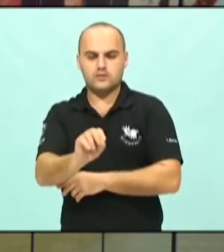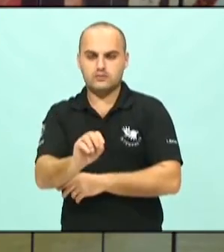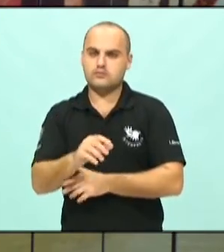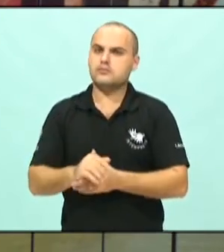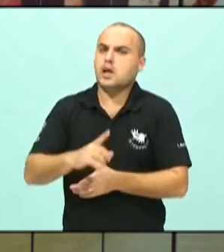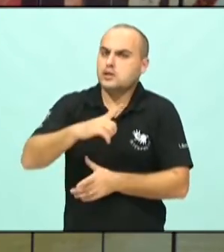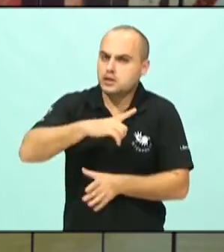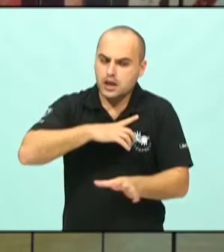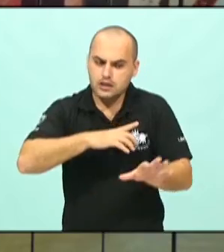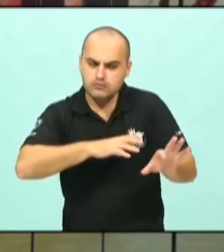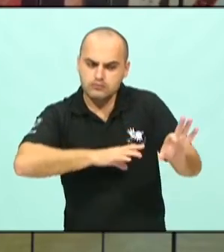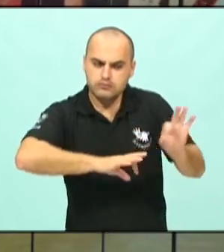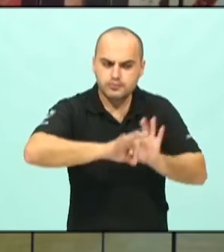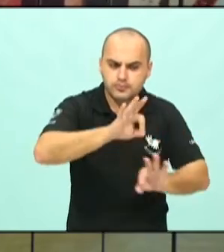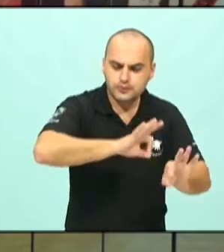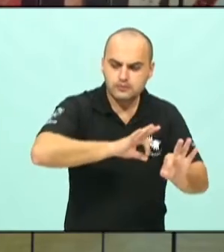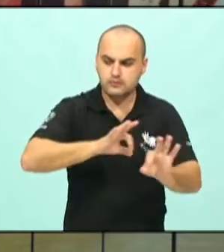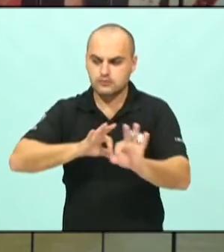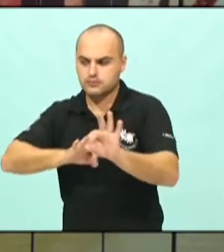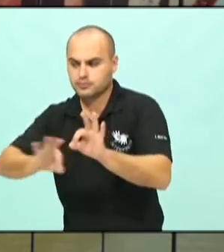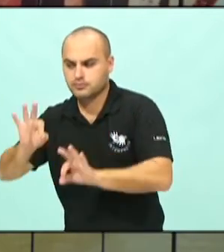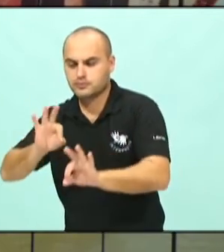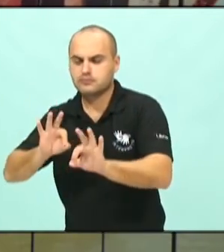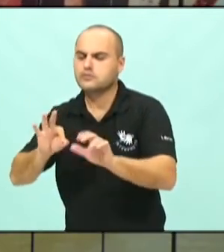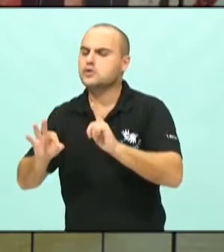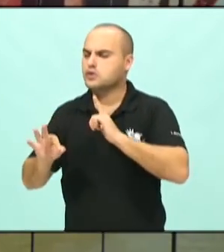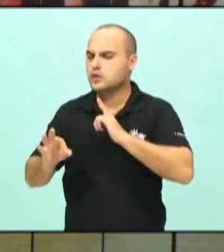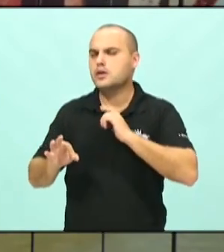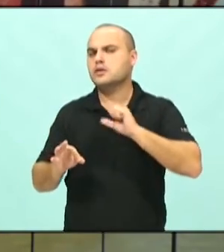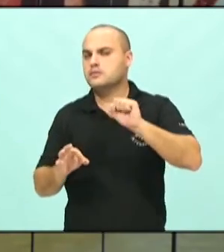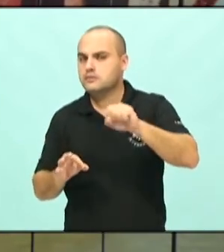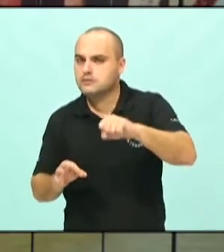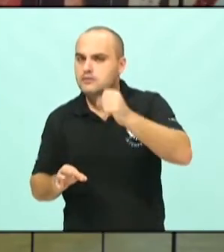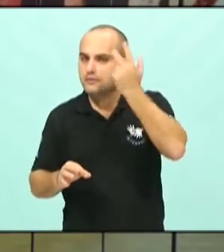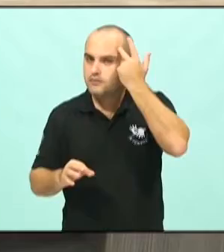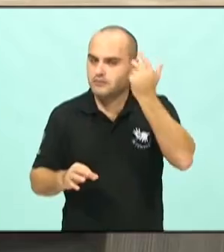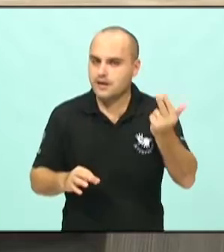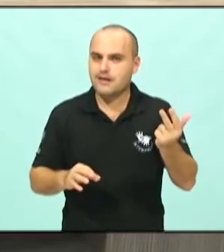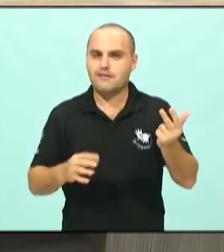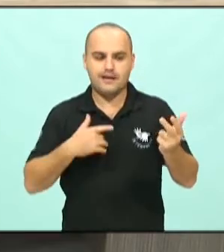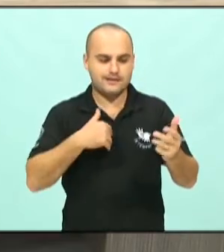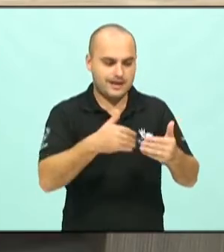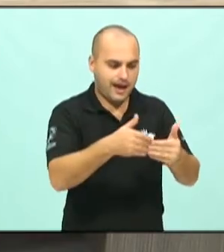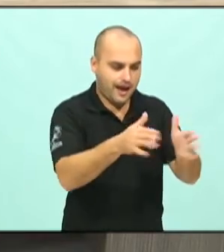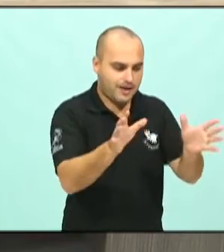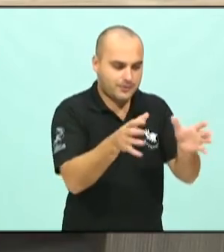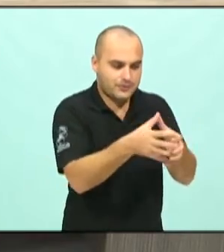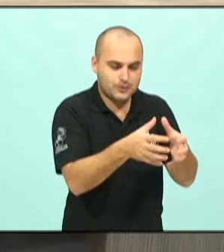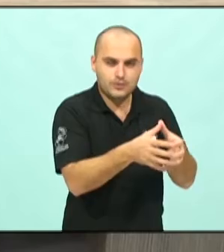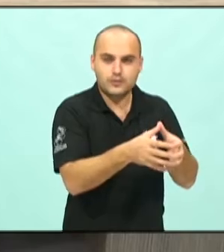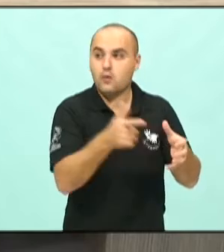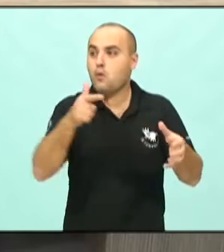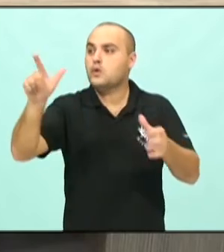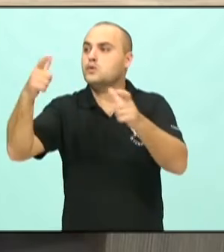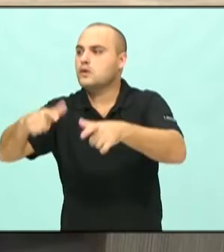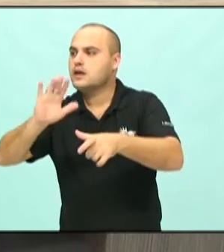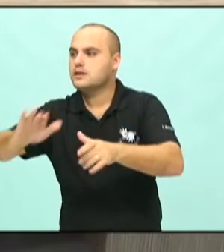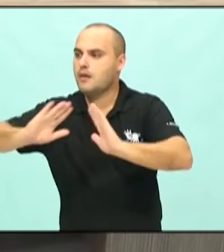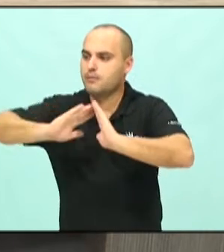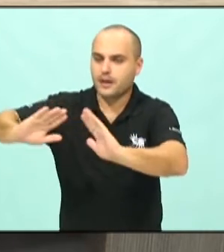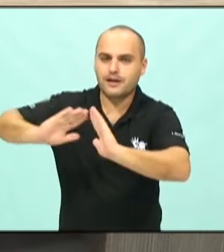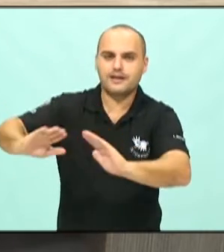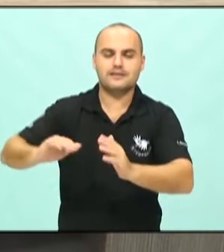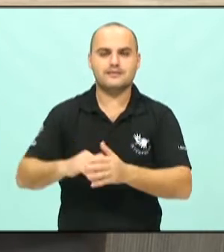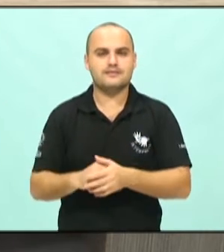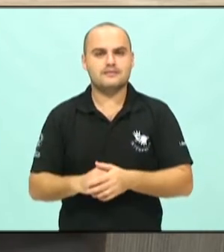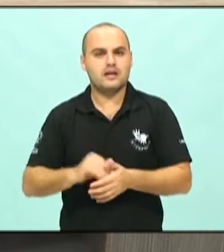é natural. Quando a gente divulga um núcleo que está abrindo, o outro núcleo já está pedindo também, aí a gente tem que deslocar um professor. A gente só